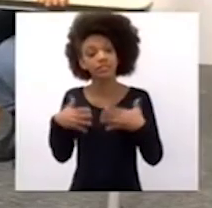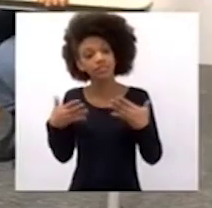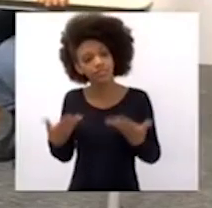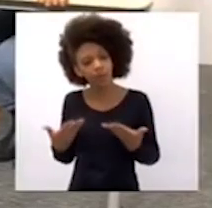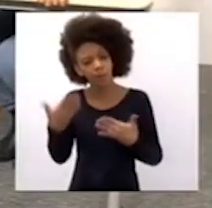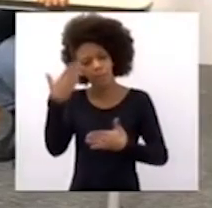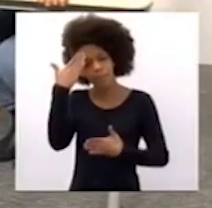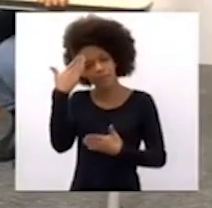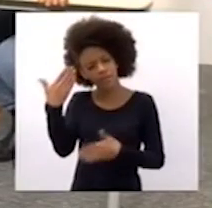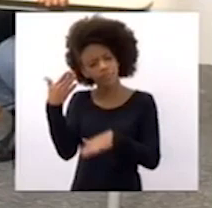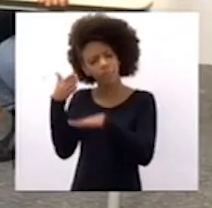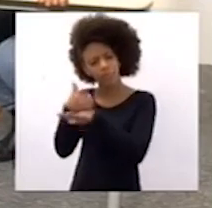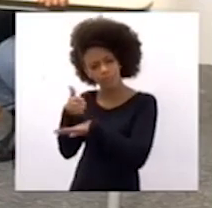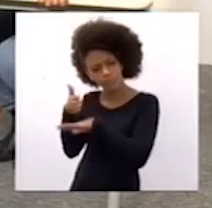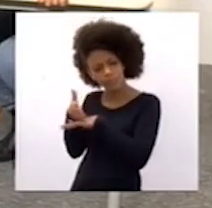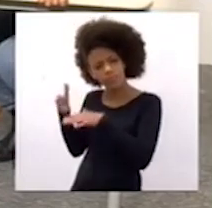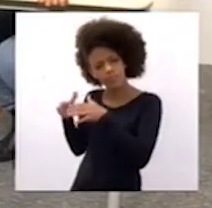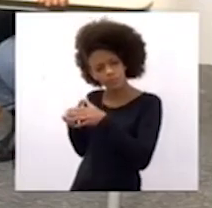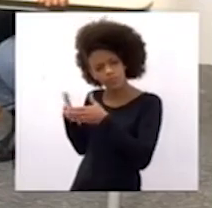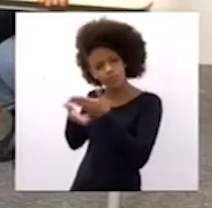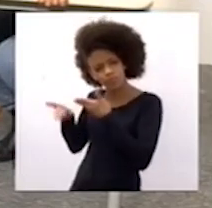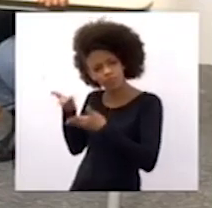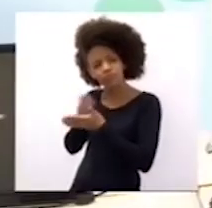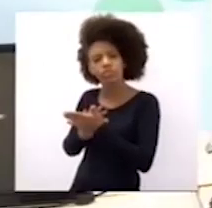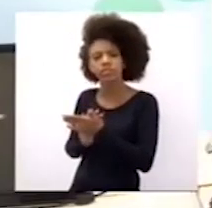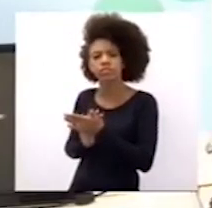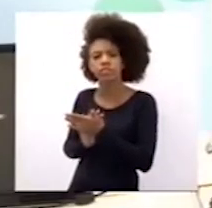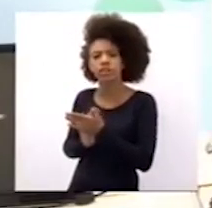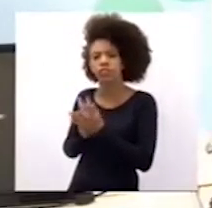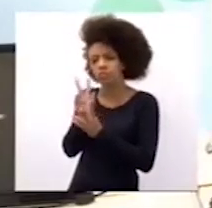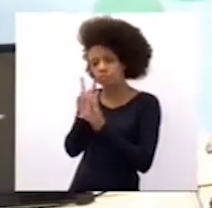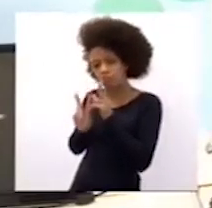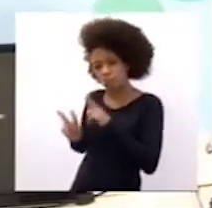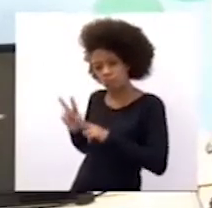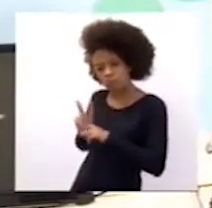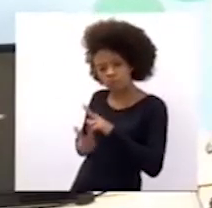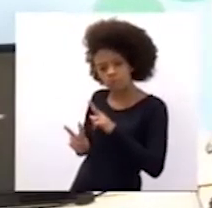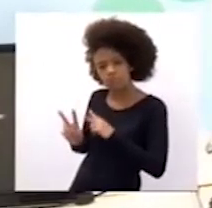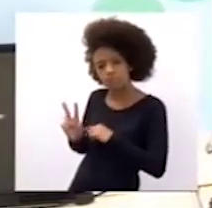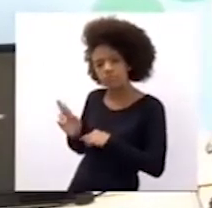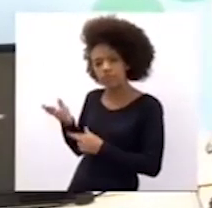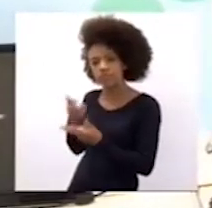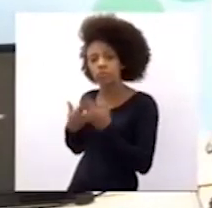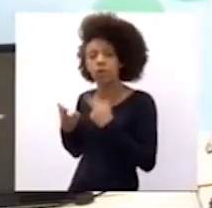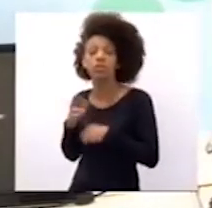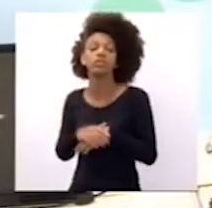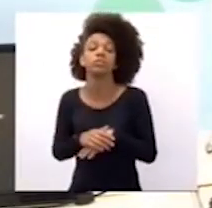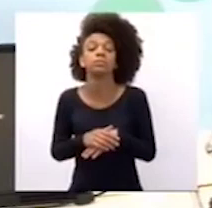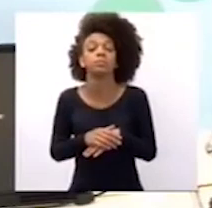Então, obrigada pela participação. Vou aqui dar uma apreciada no que foi colocado.